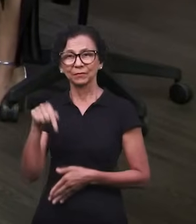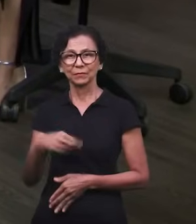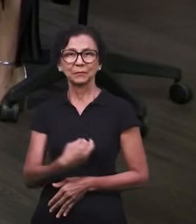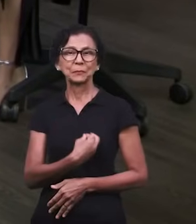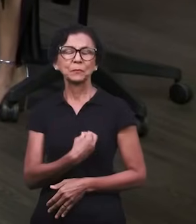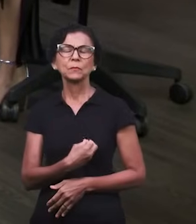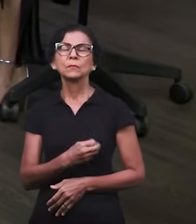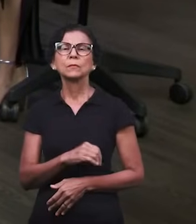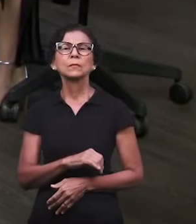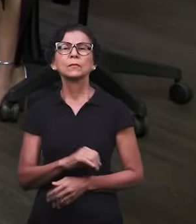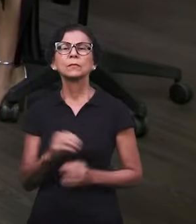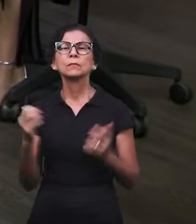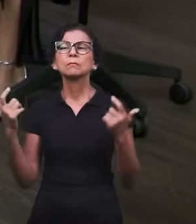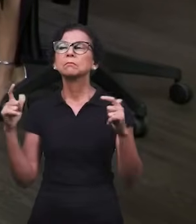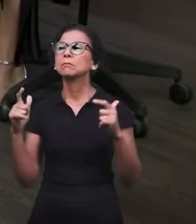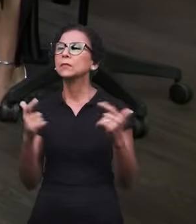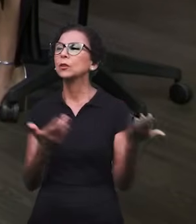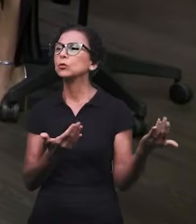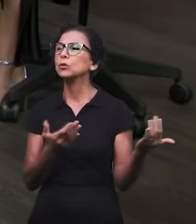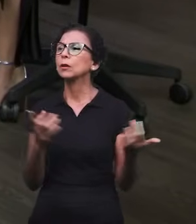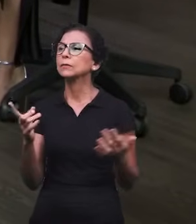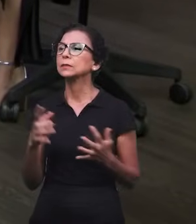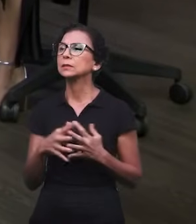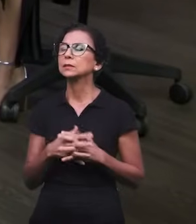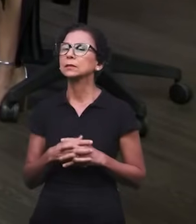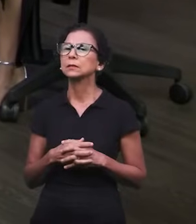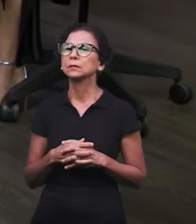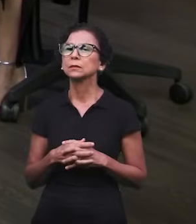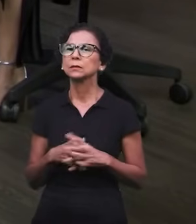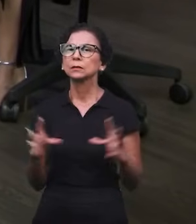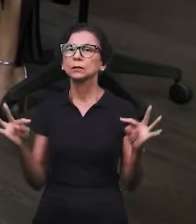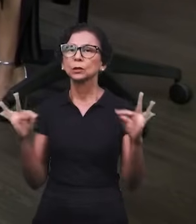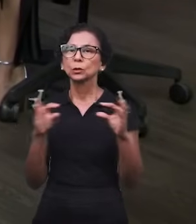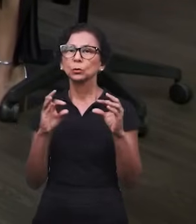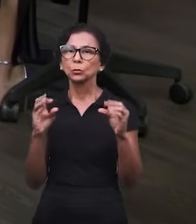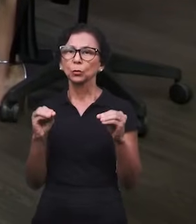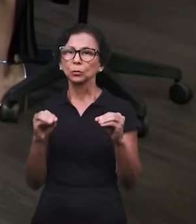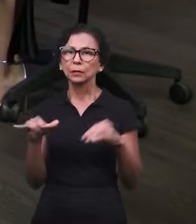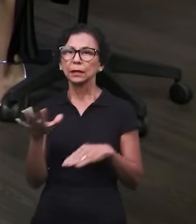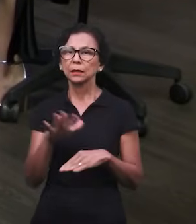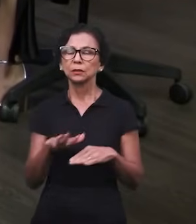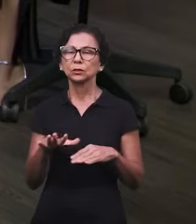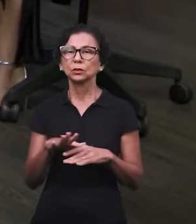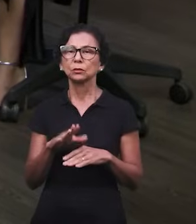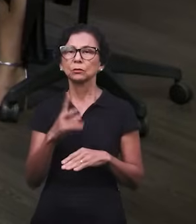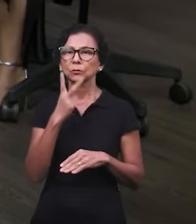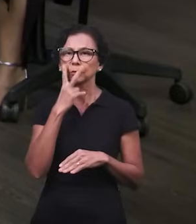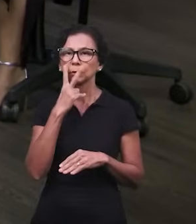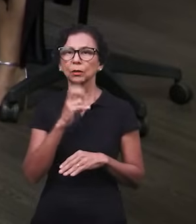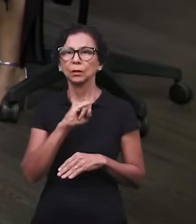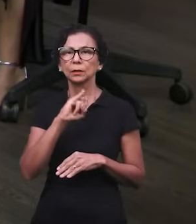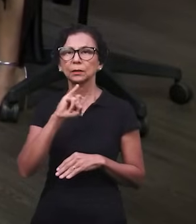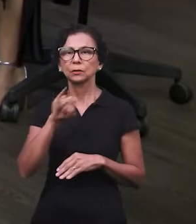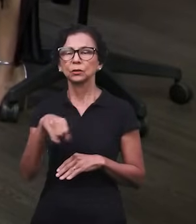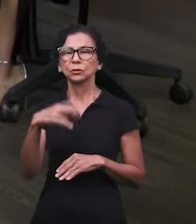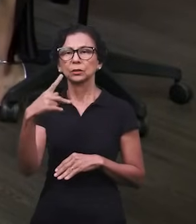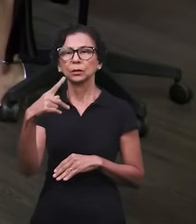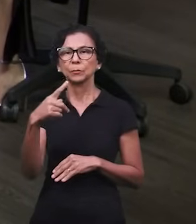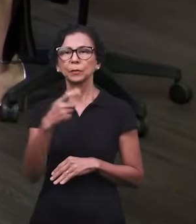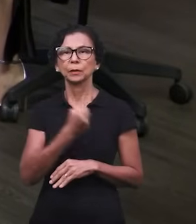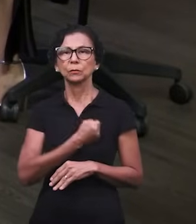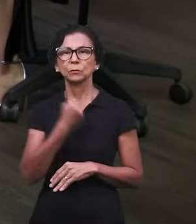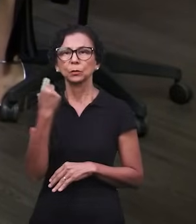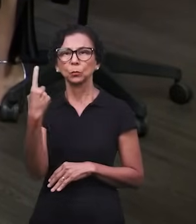Júlio César Costa. E eles já vão, cada um eles vão se apresentar aí na vez deles das perguntas. Já eles falam o nome deles.